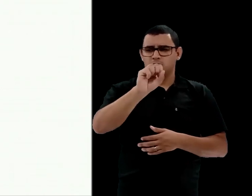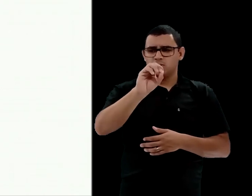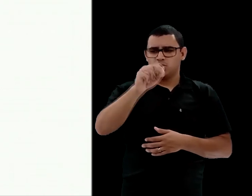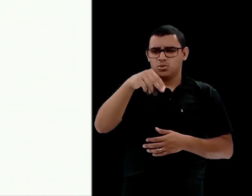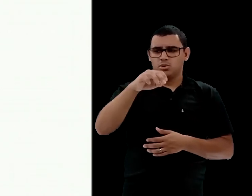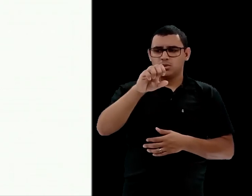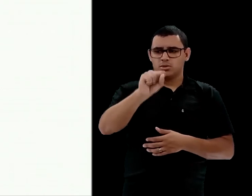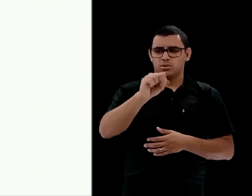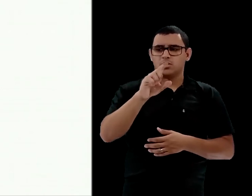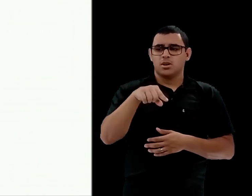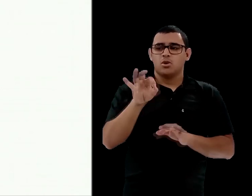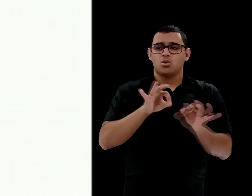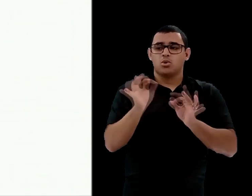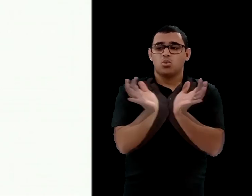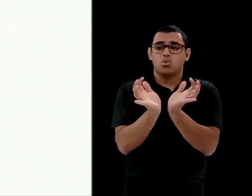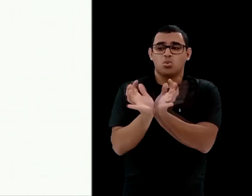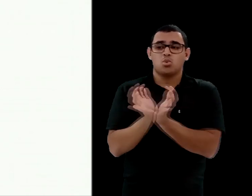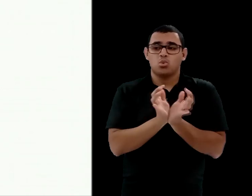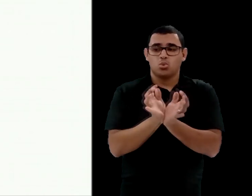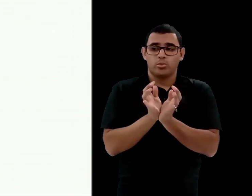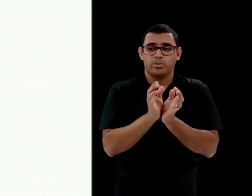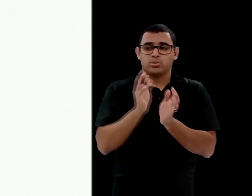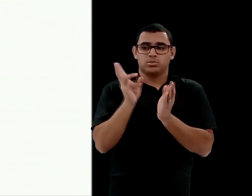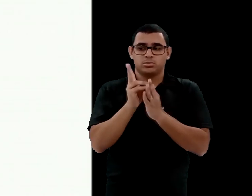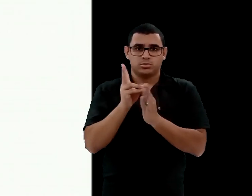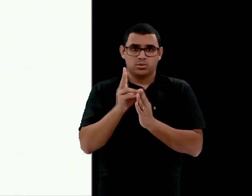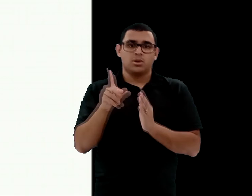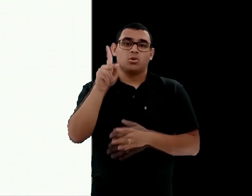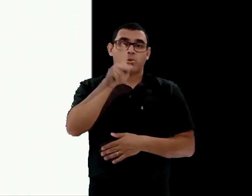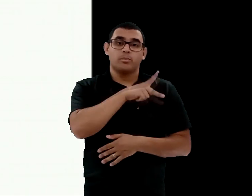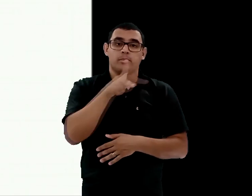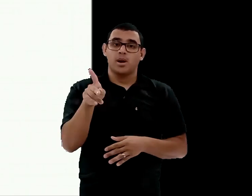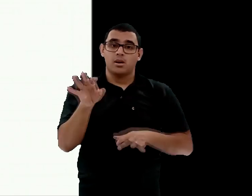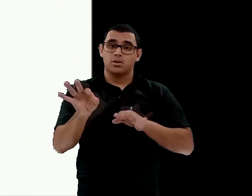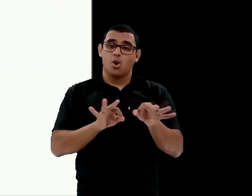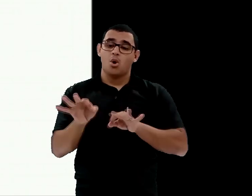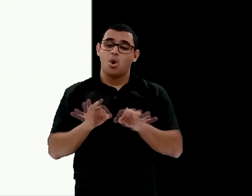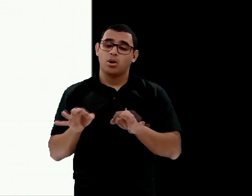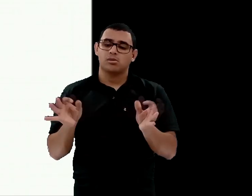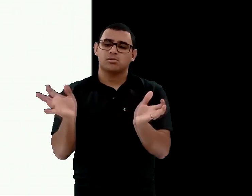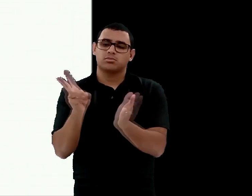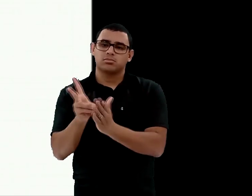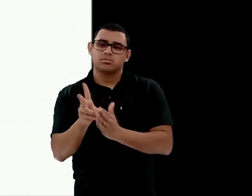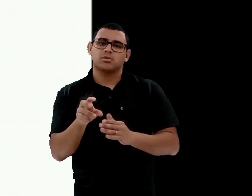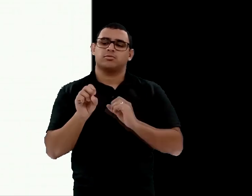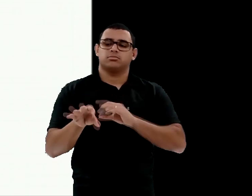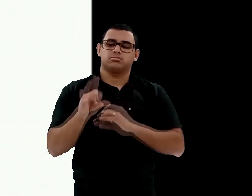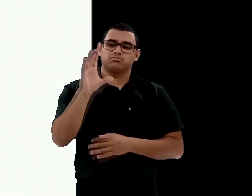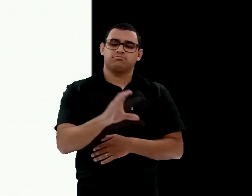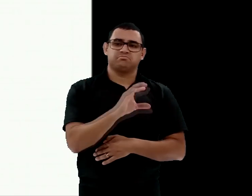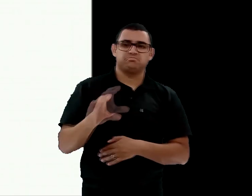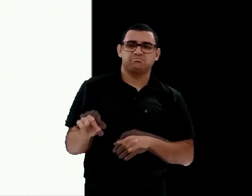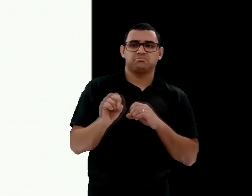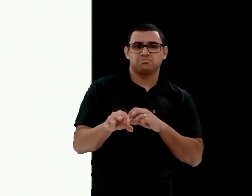esses grupos indígenas organizados pelos padres, e aí nessas missões os padres vão ensinar a religião católica, vão ensinar os